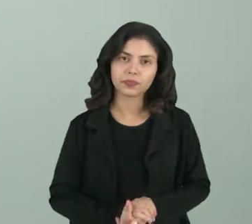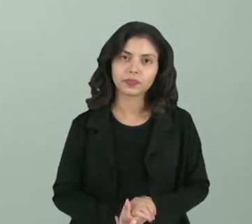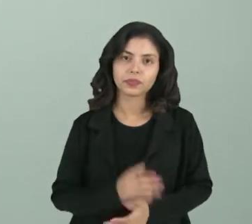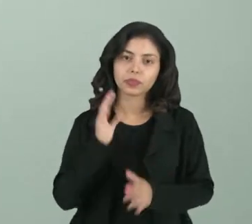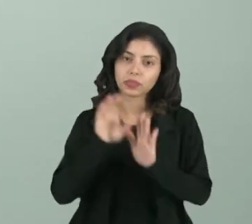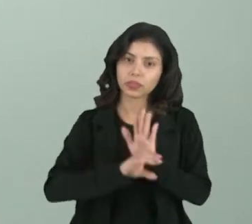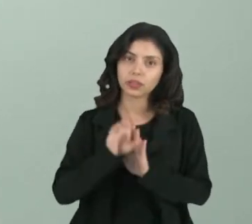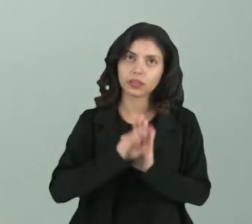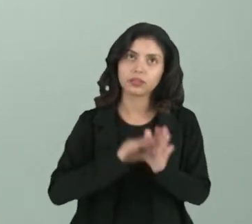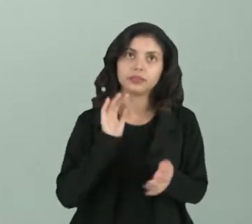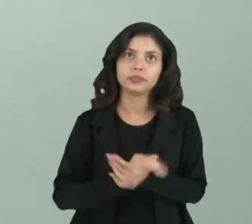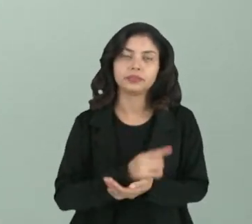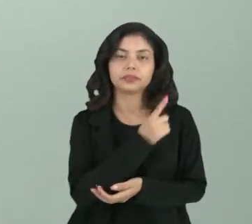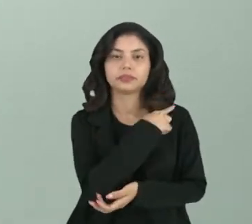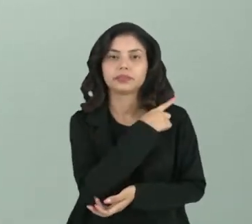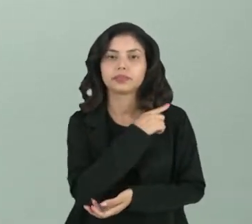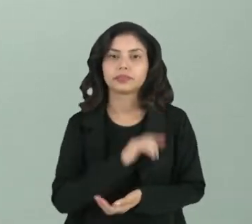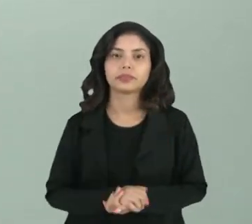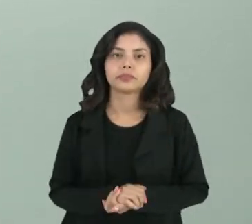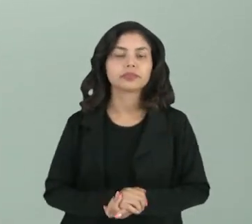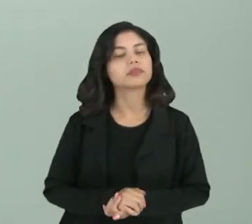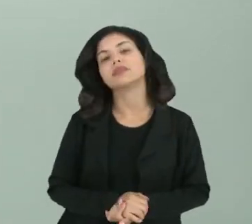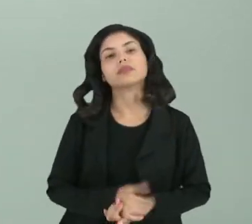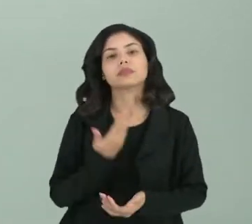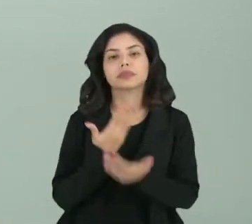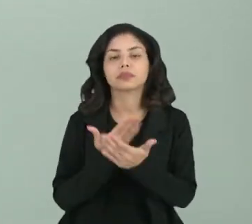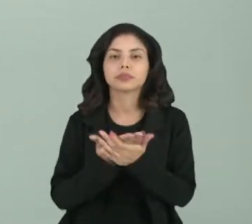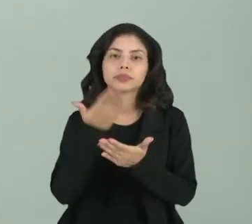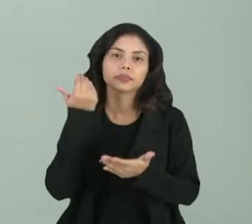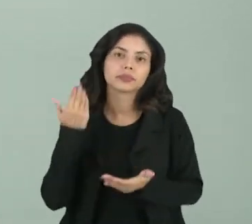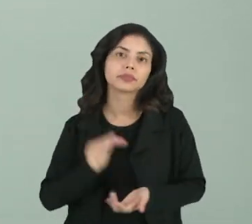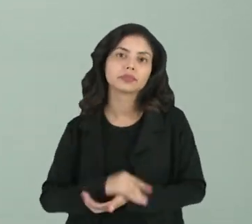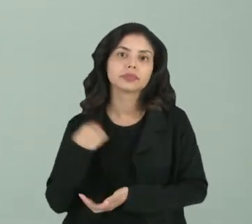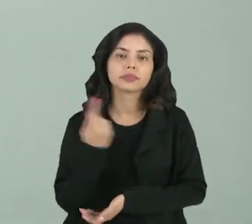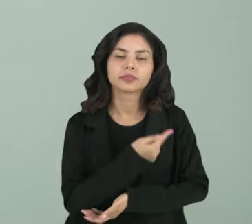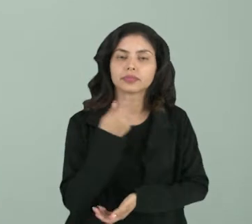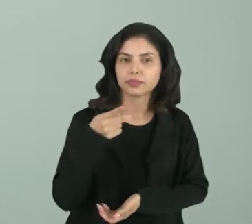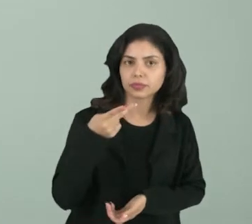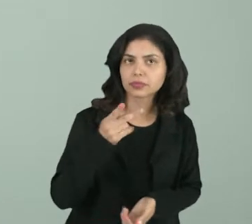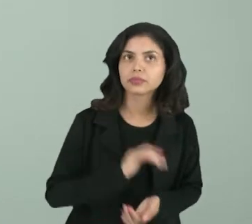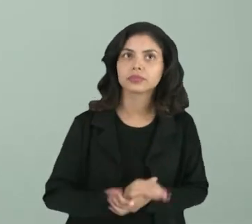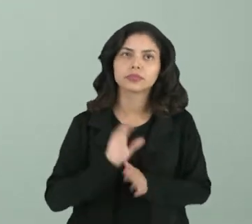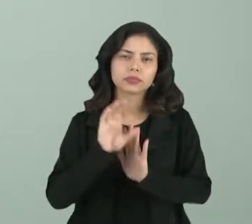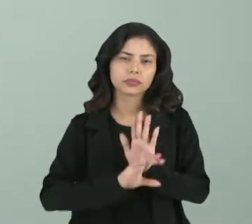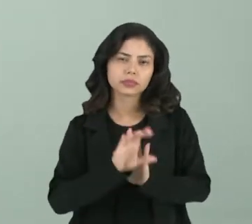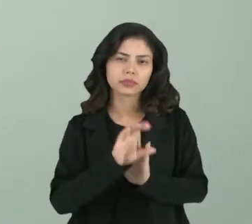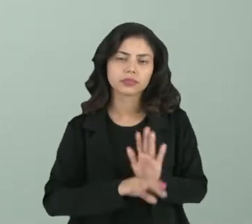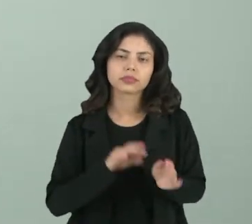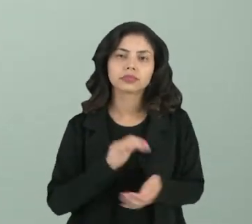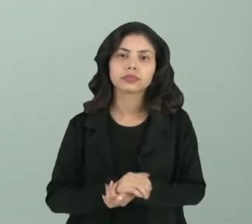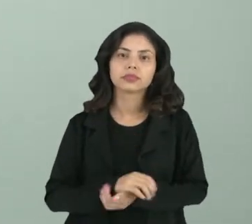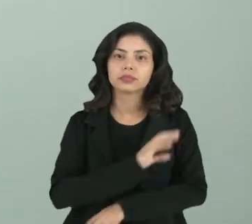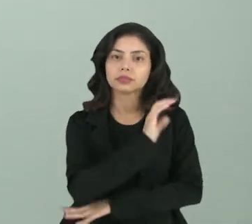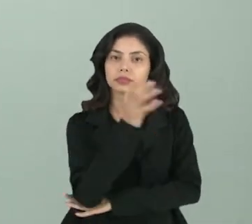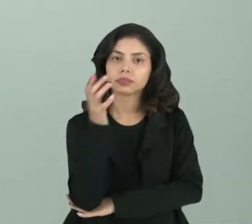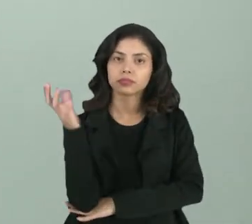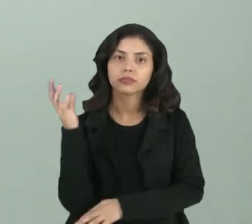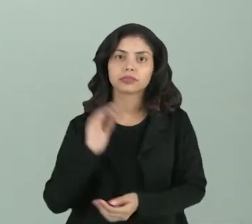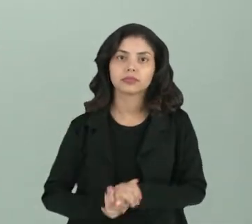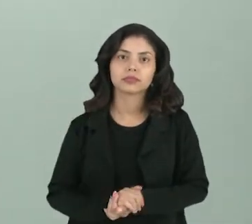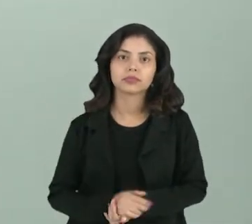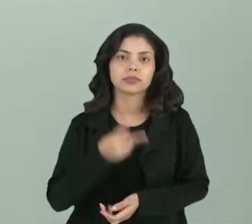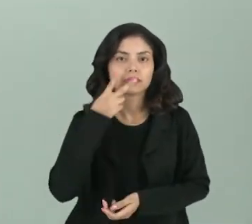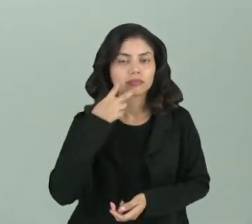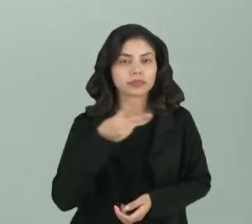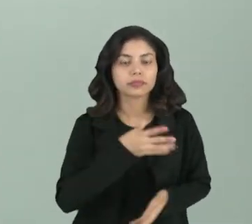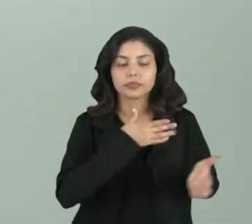aos conteúdos de Química da primeira série. Bom, na aula passada a gente falou um pouquinho sobre os conceitos de meio ambiente,